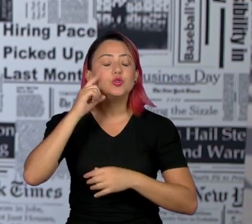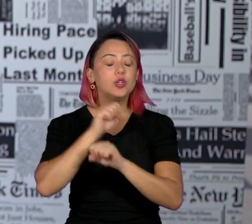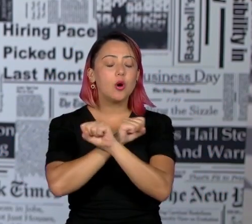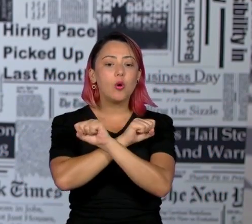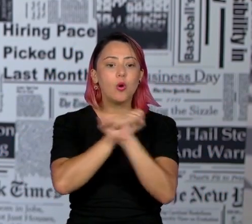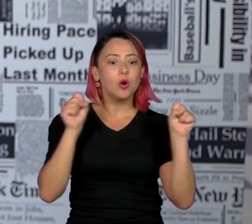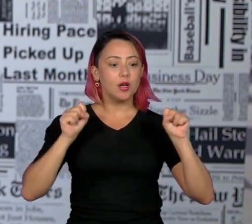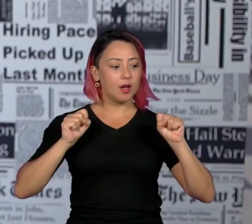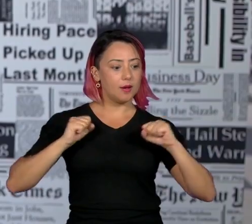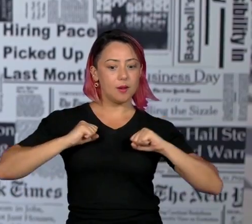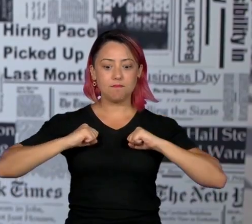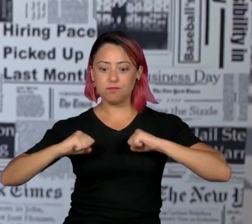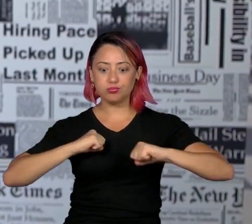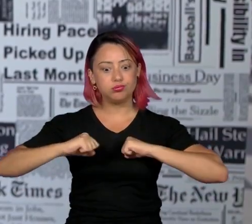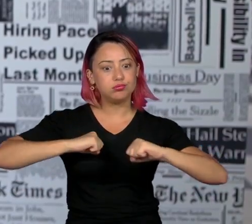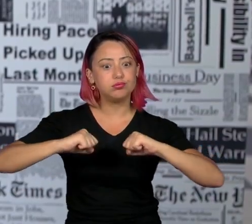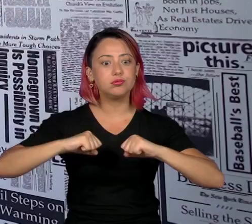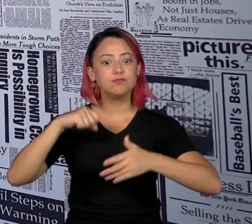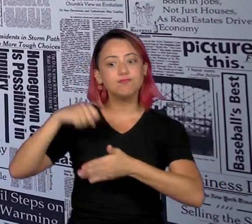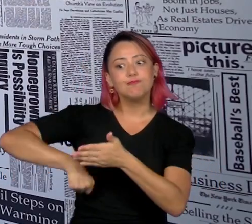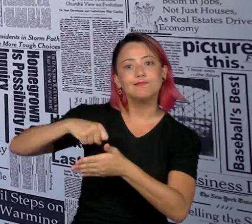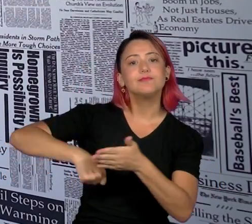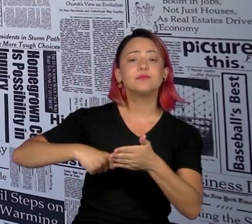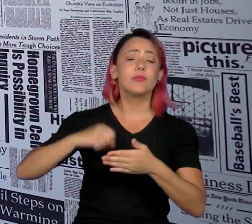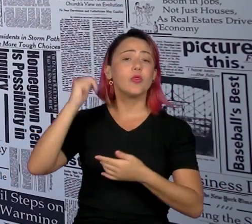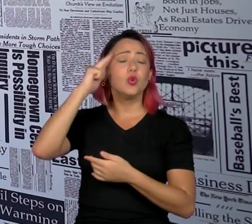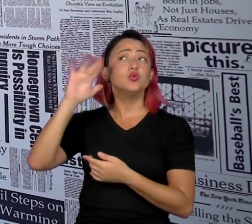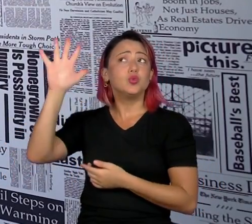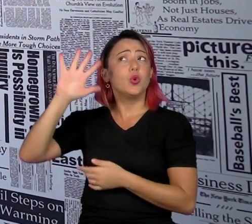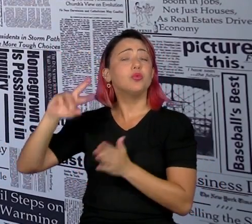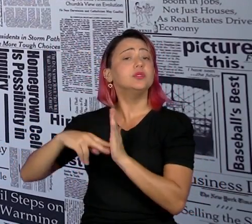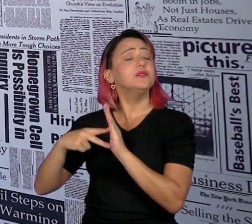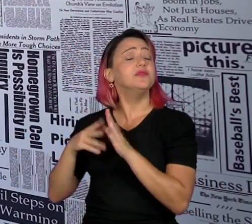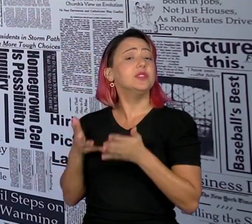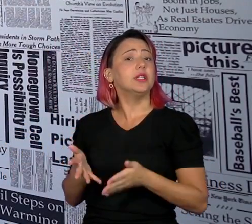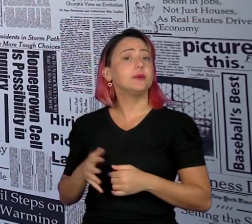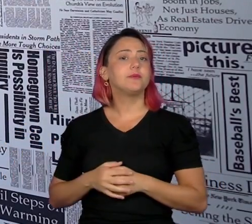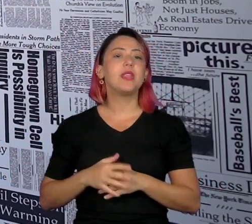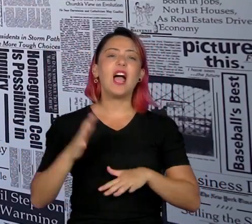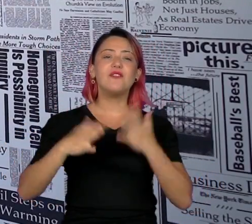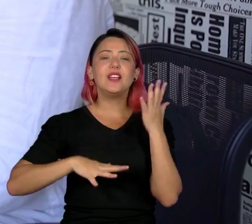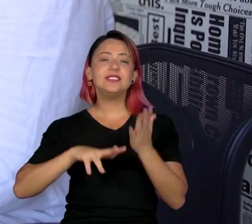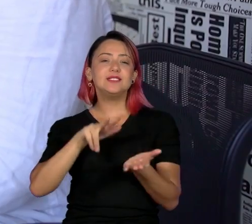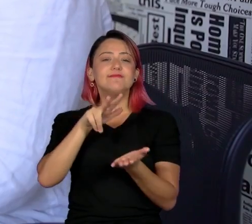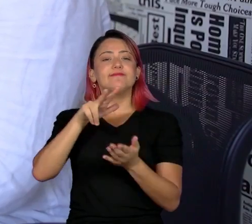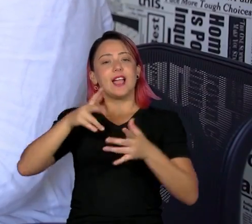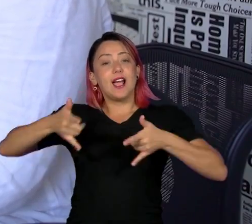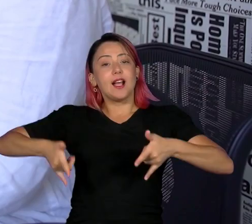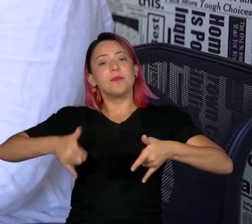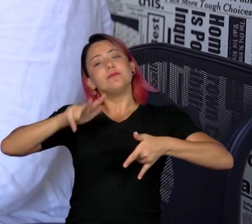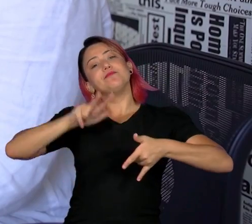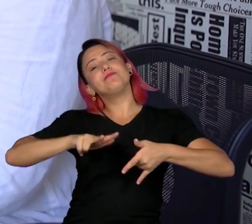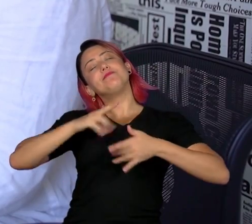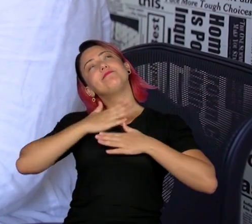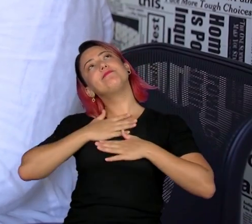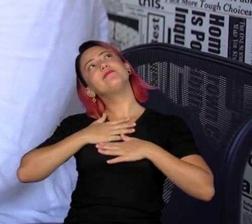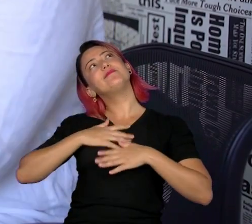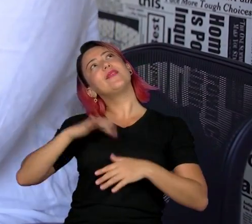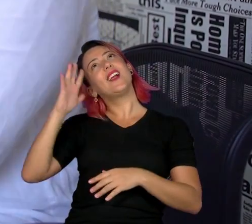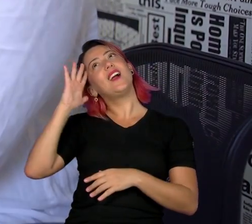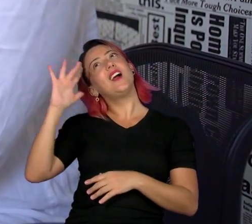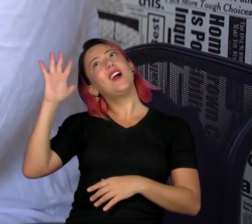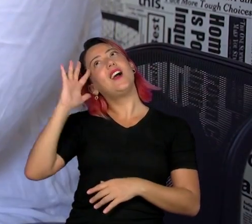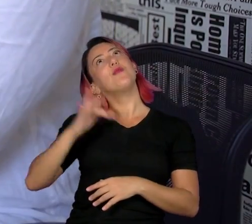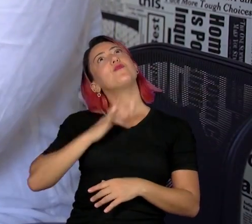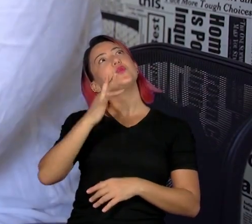buscar. Para mim, sonho é isso. Antes eu ficava na minha cama só imaginando como seria estar no meu estúdio. E na época eu